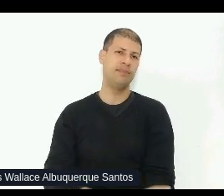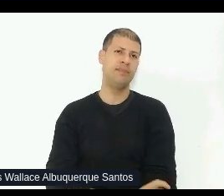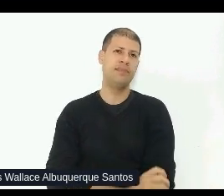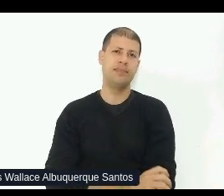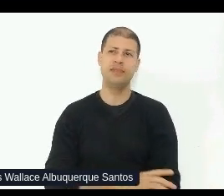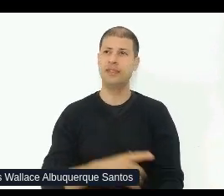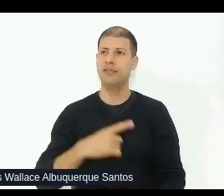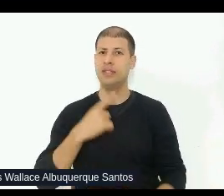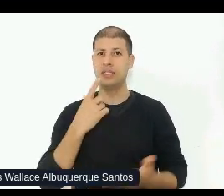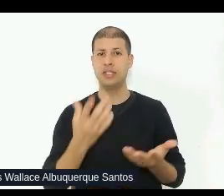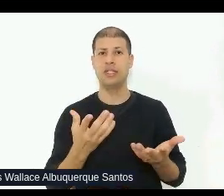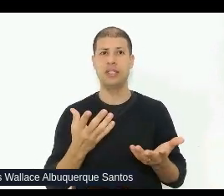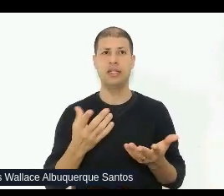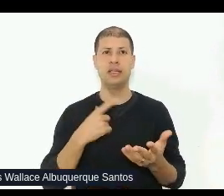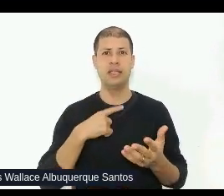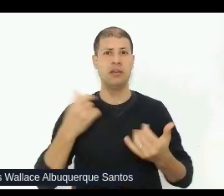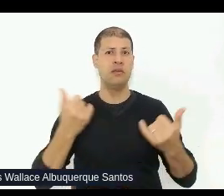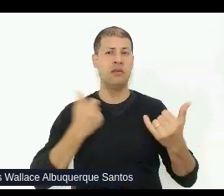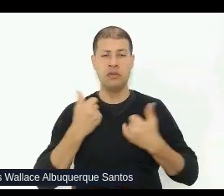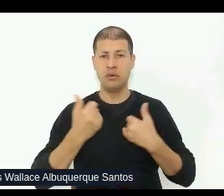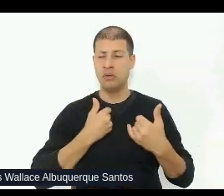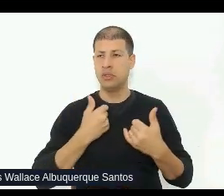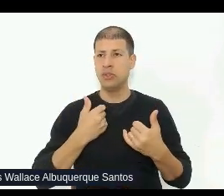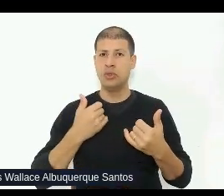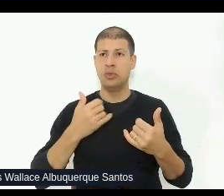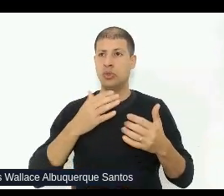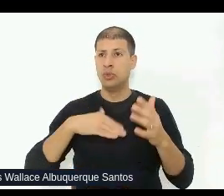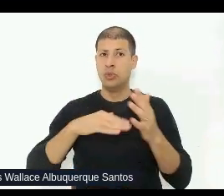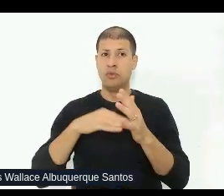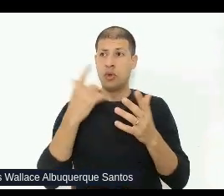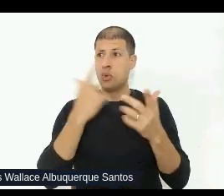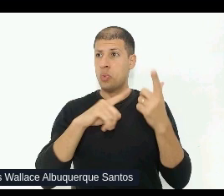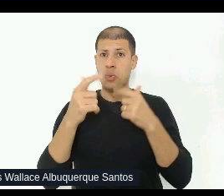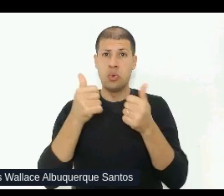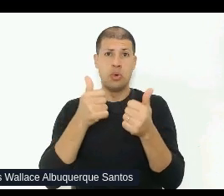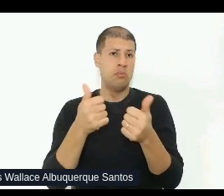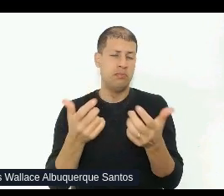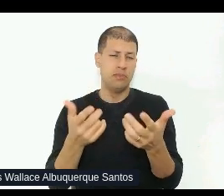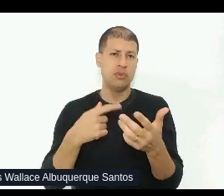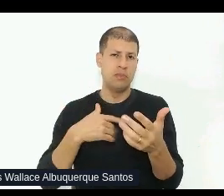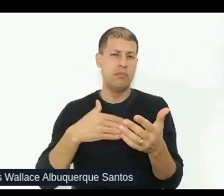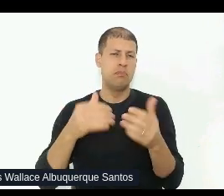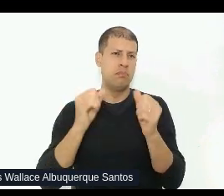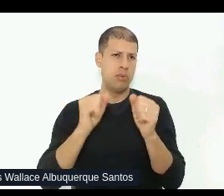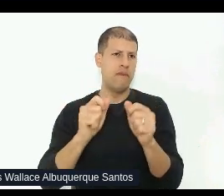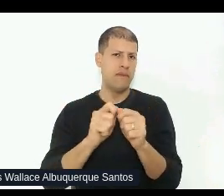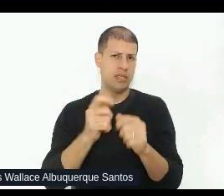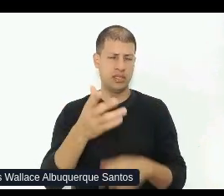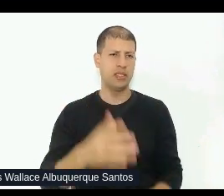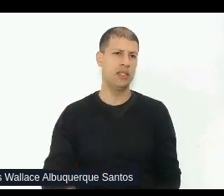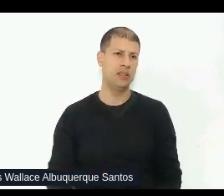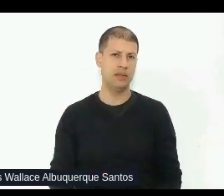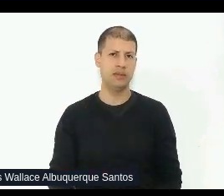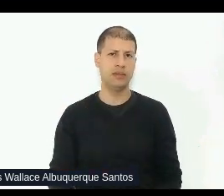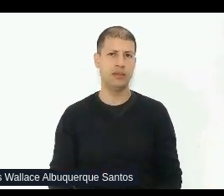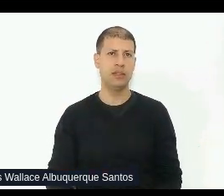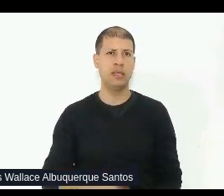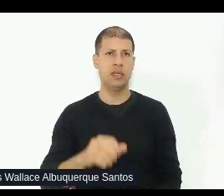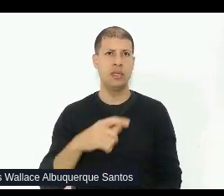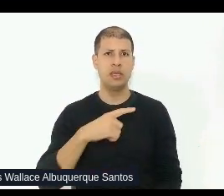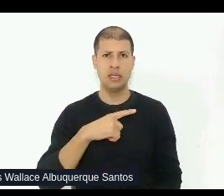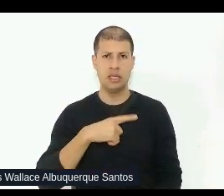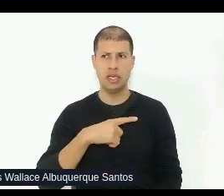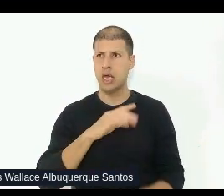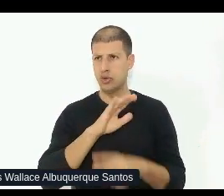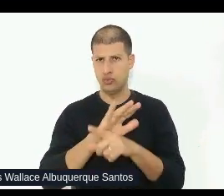pode trazer muita informação, mas você traz o resultado. Então, você pode fazer isso de uma forma. Se você tiver uma ajuda, melhor